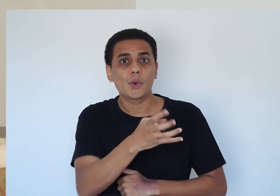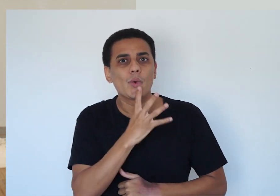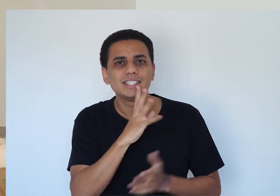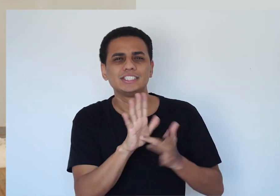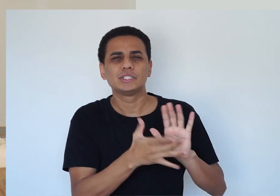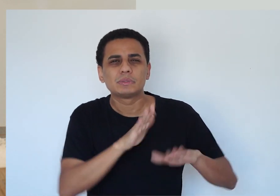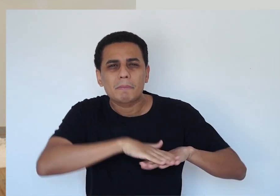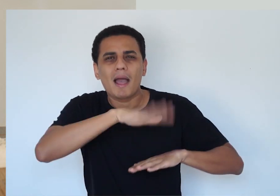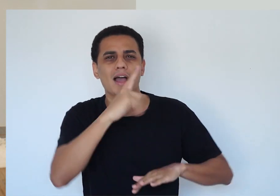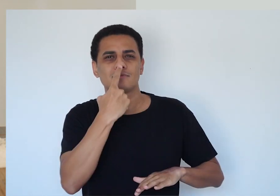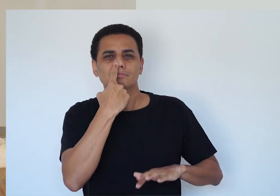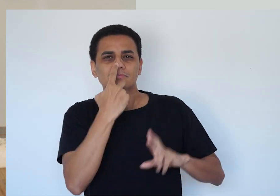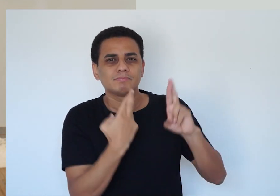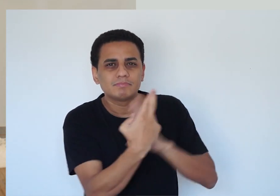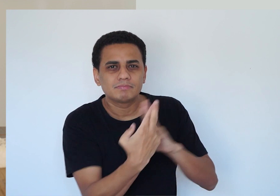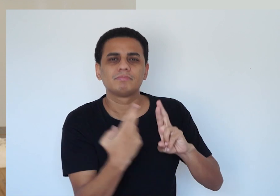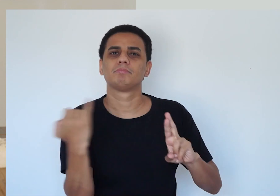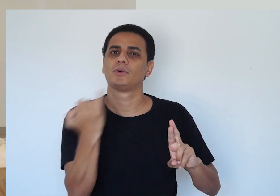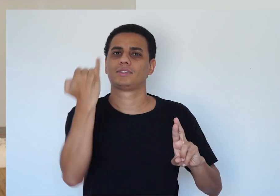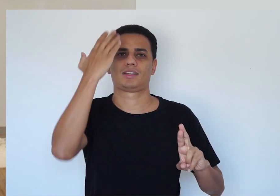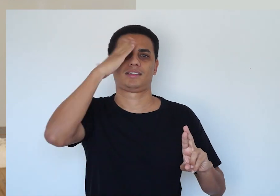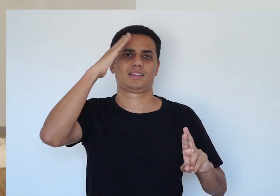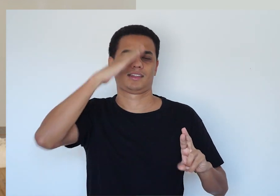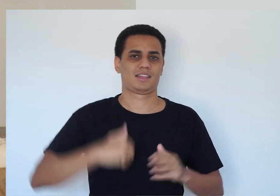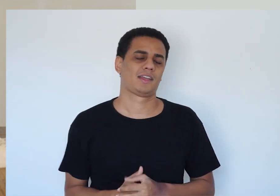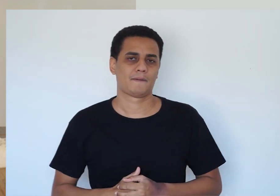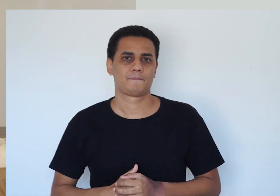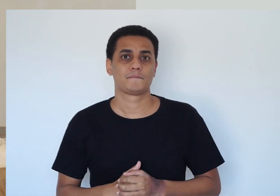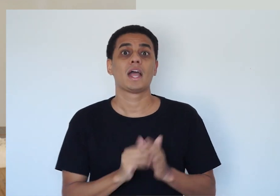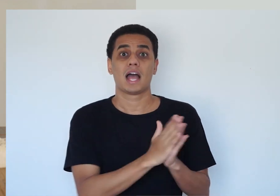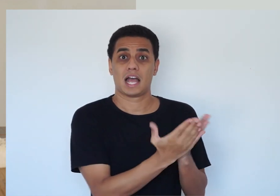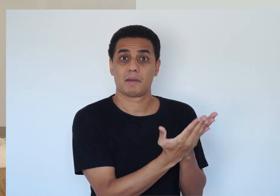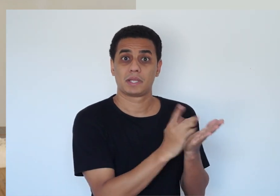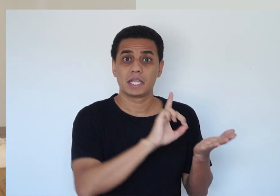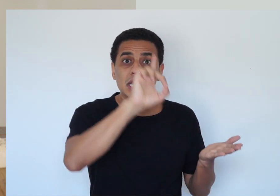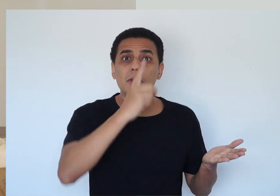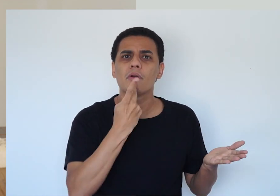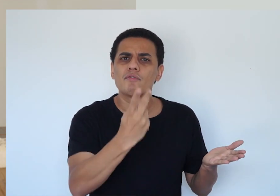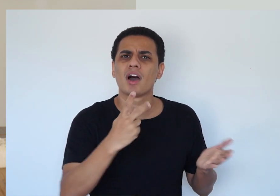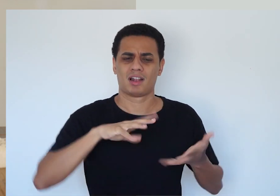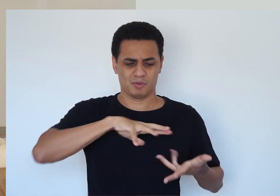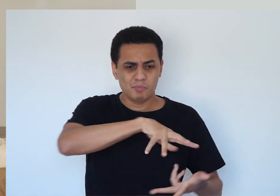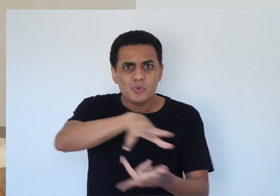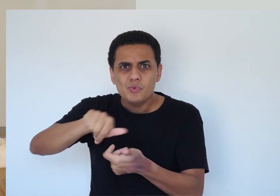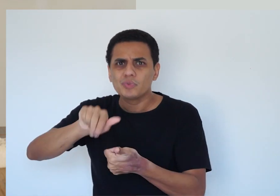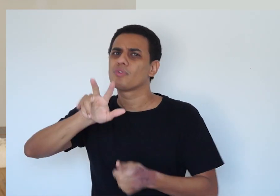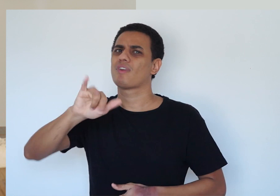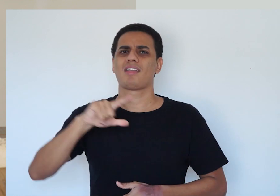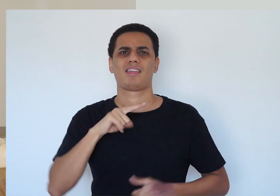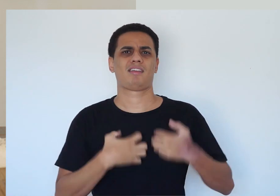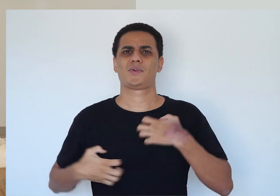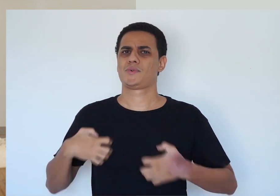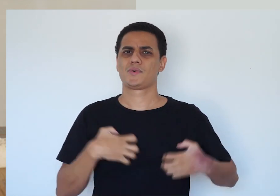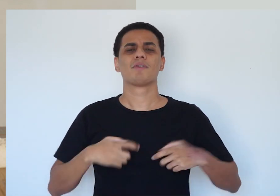querendo conhecer mais de Deus. É muito importante entender. As palavras de Jesus são: no mundo vocês terão aflições,